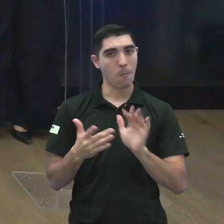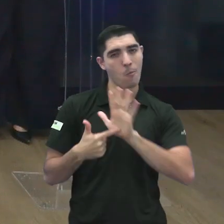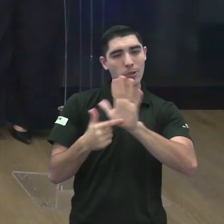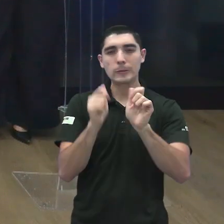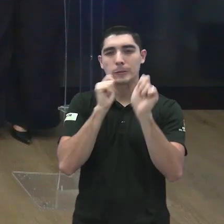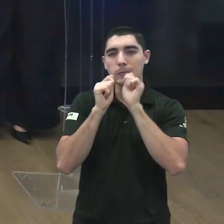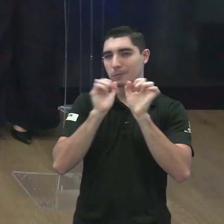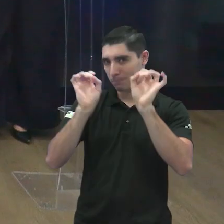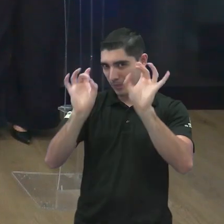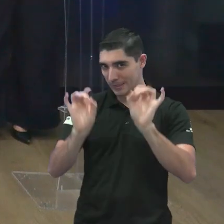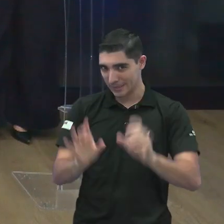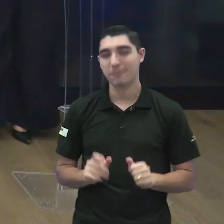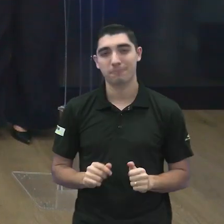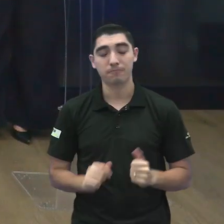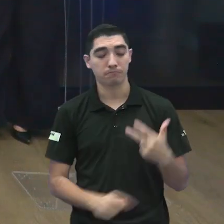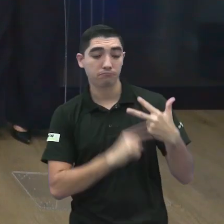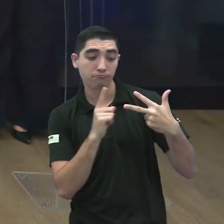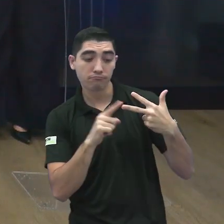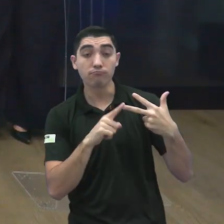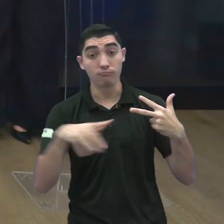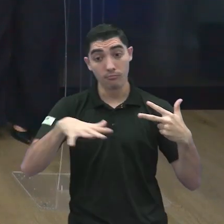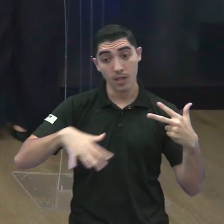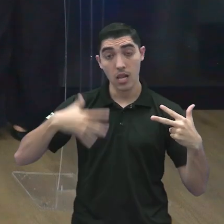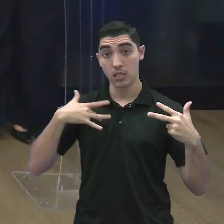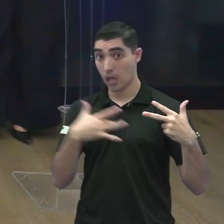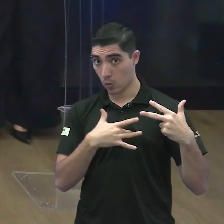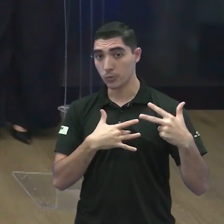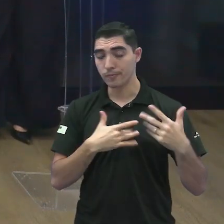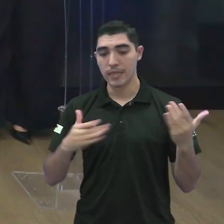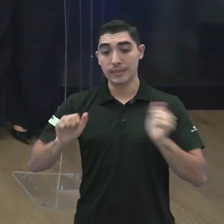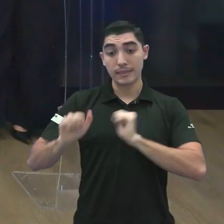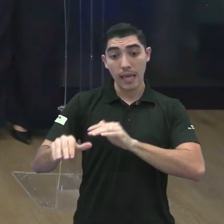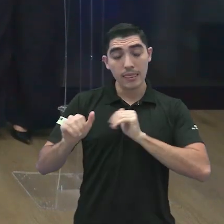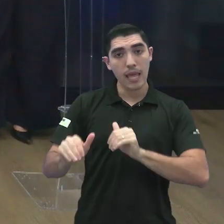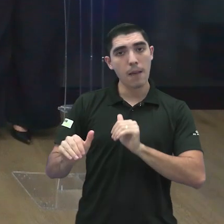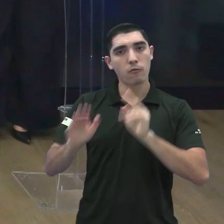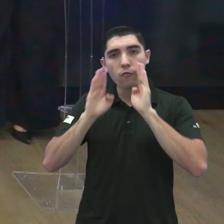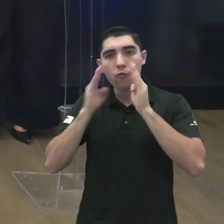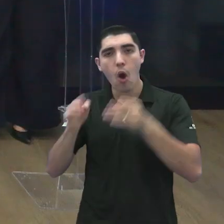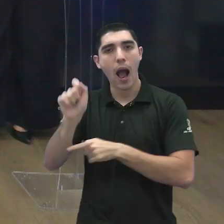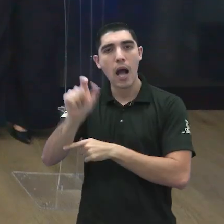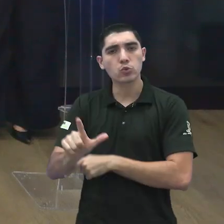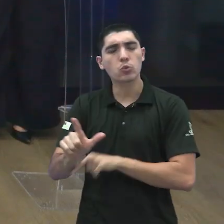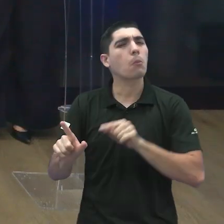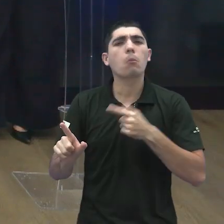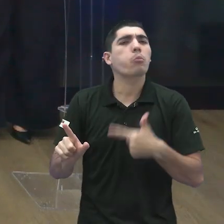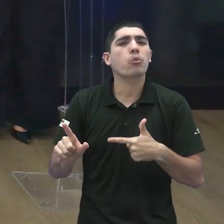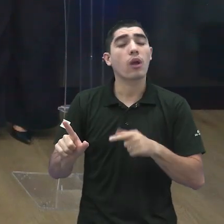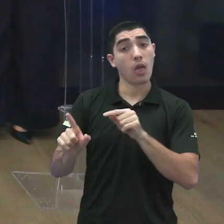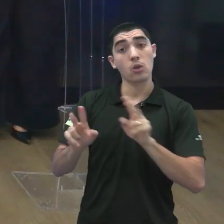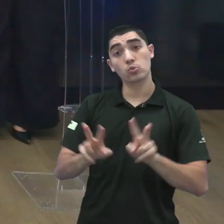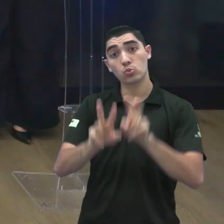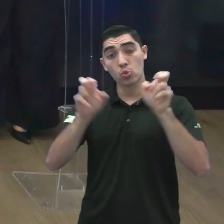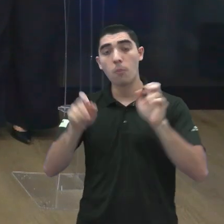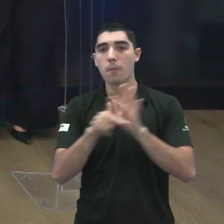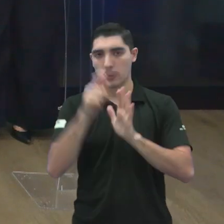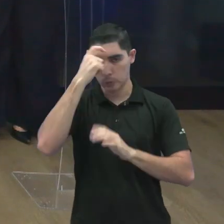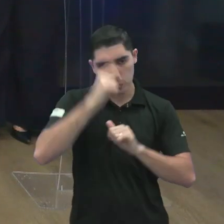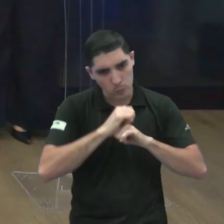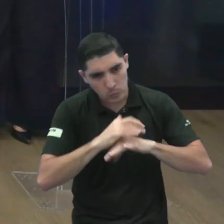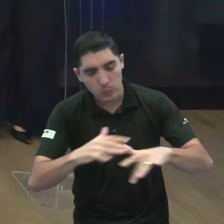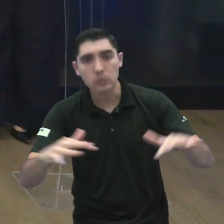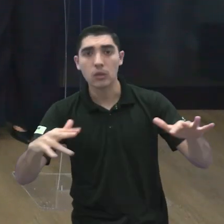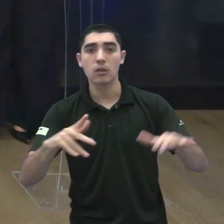uma reportagem para você. Vamos falar também de saúde. Setembro ganha a cor azul para marcar o mês internacional